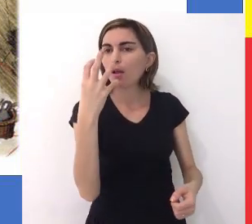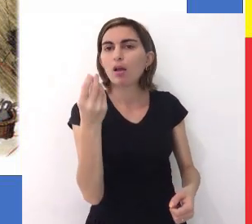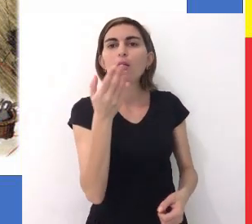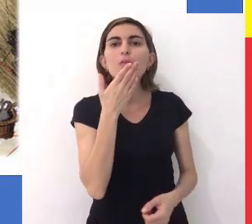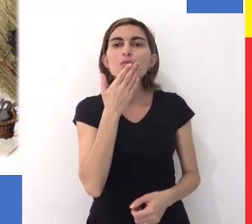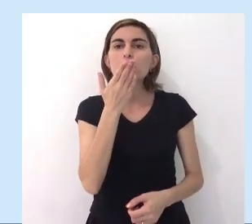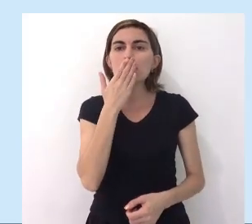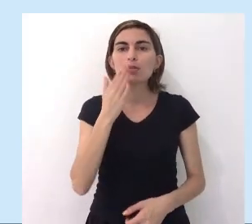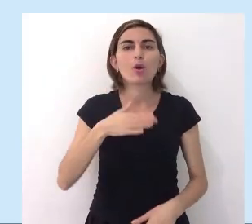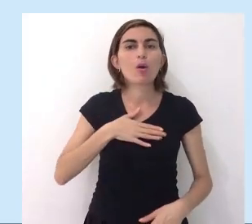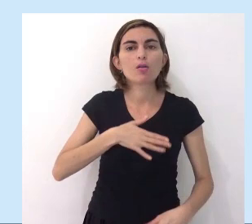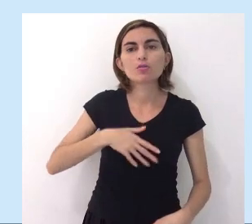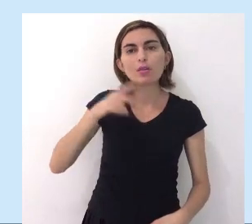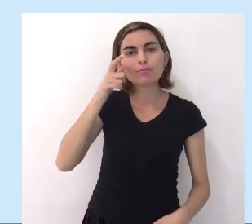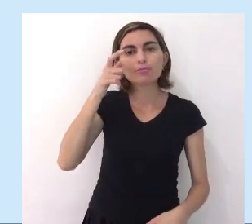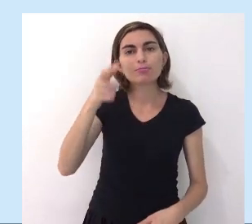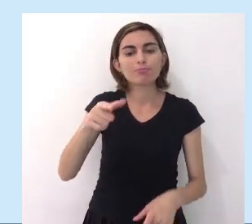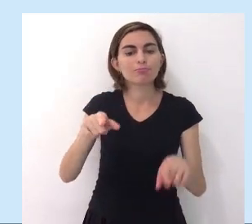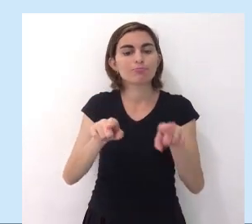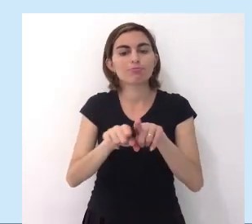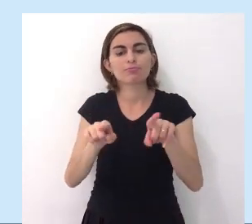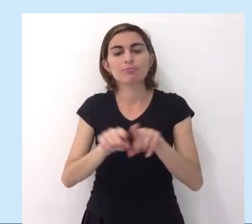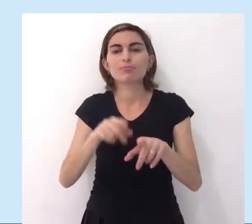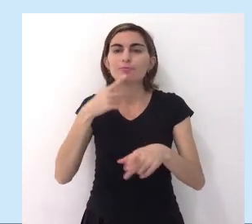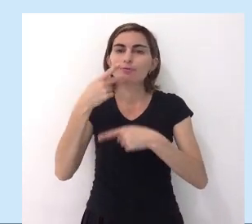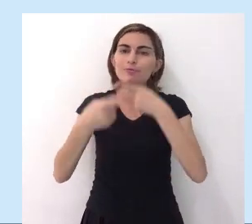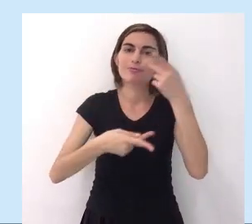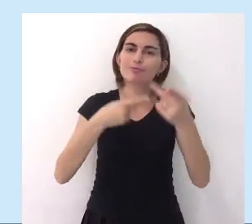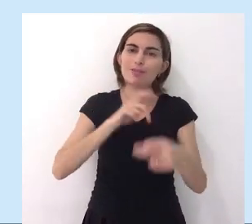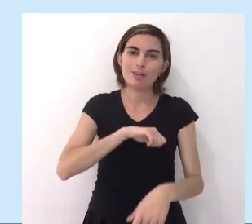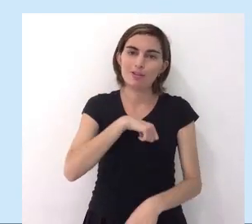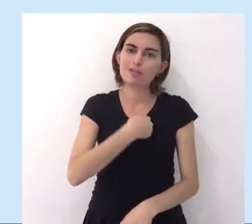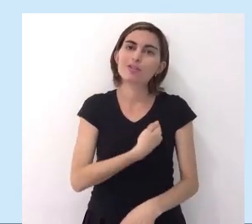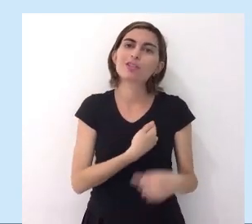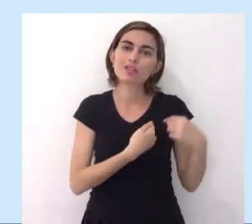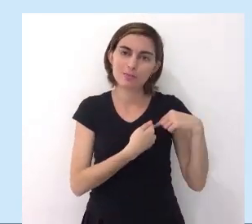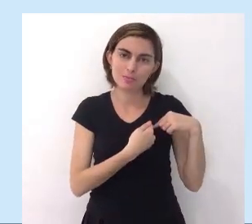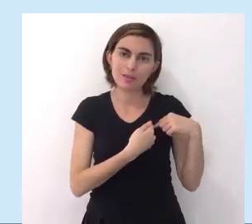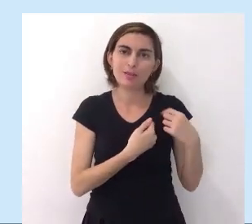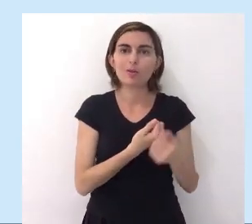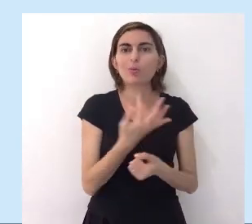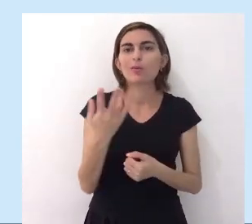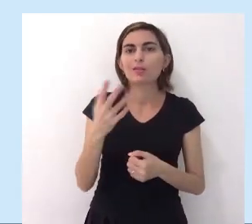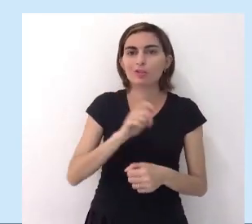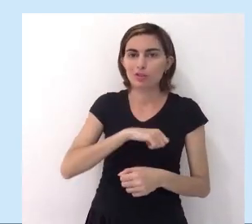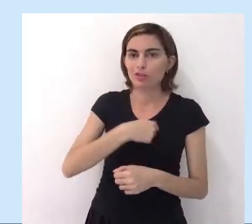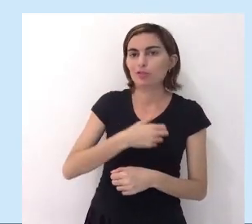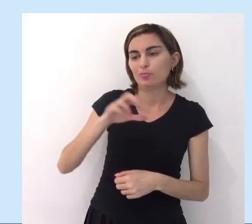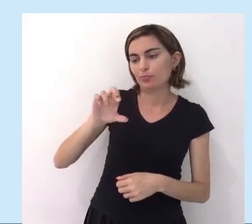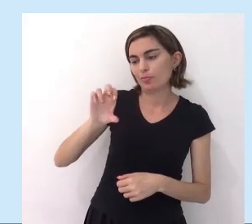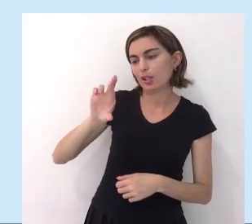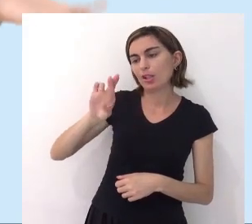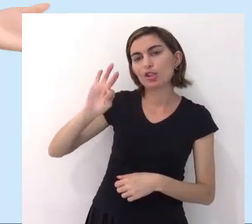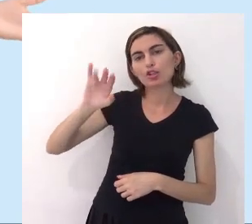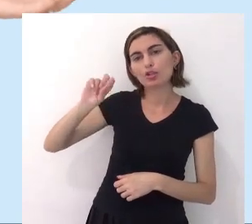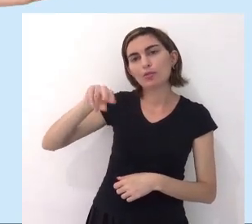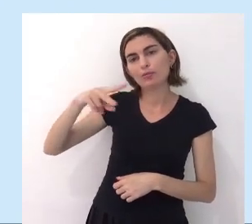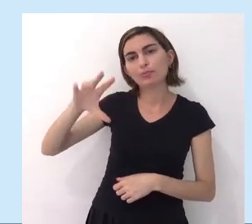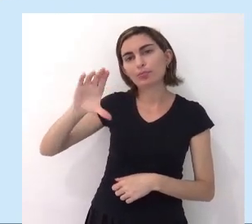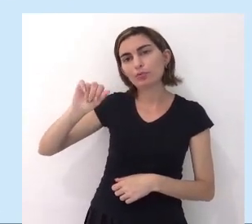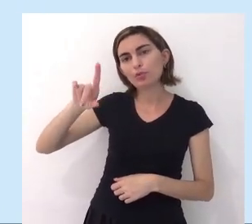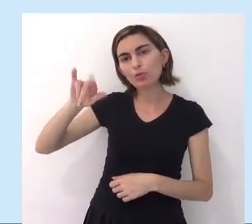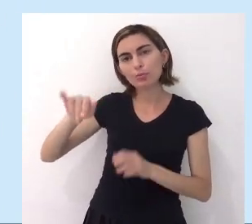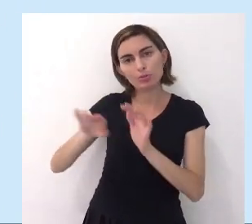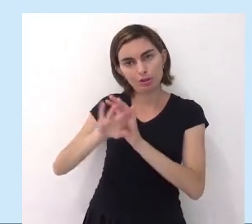índios, tá? É interessante também a gente falar um pouquinho sobre a Espanha, né? Quando o Cristóvão Colombo ele chega